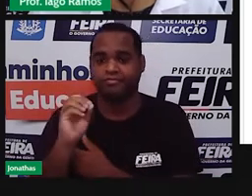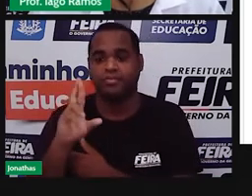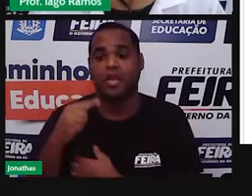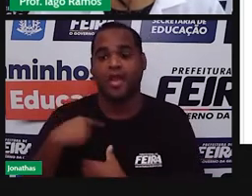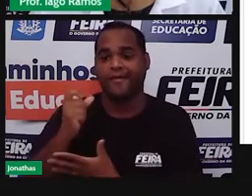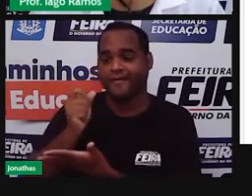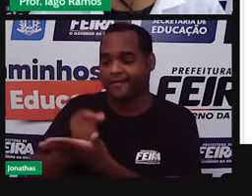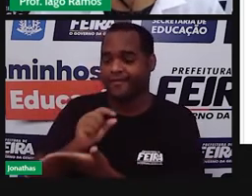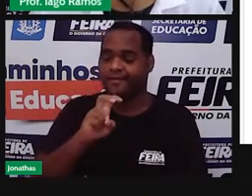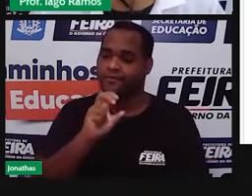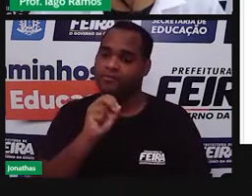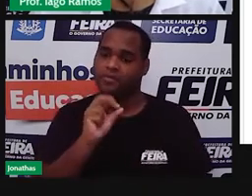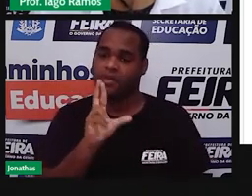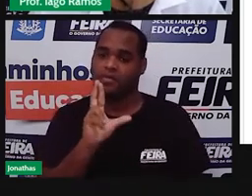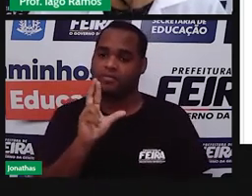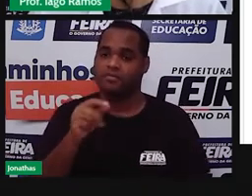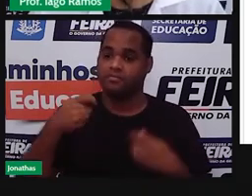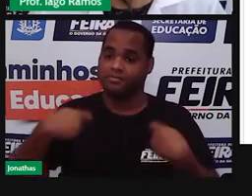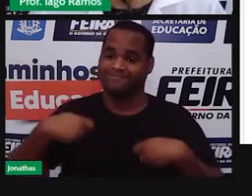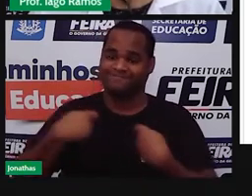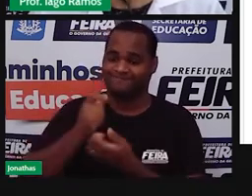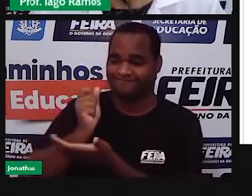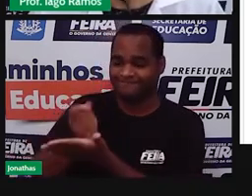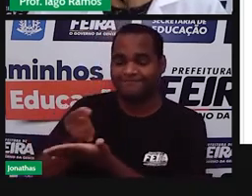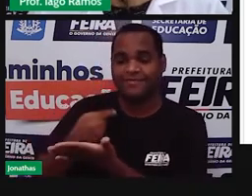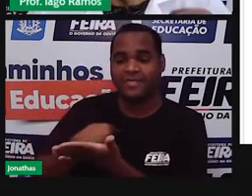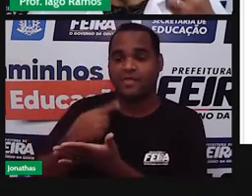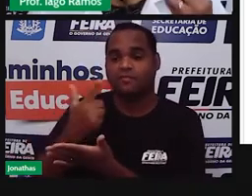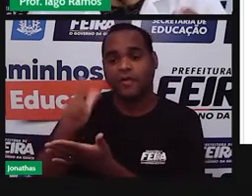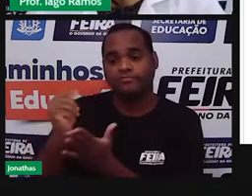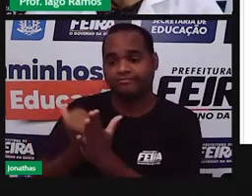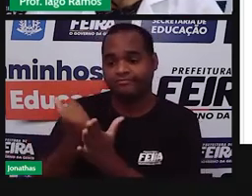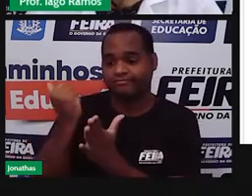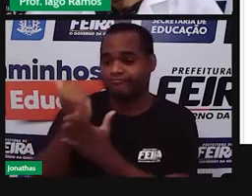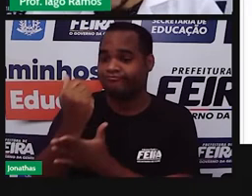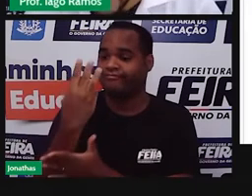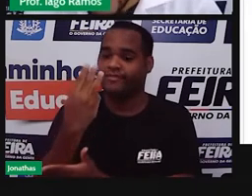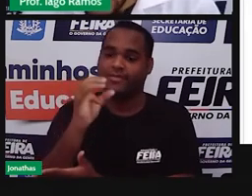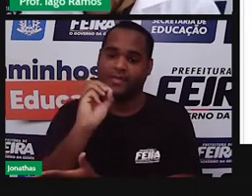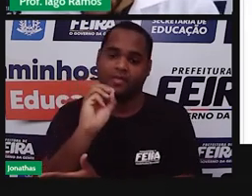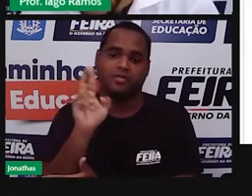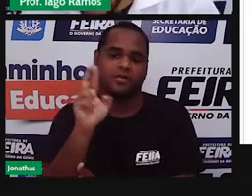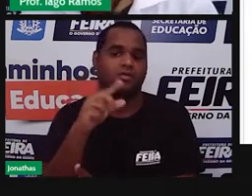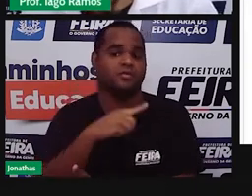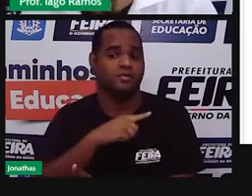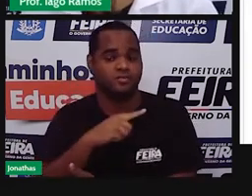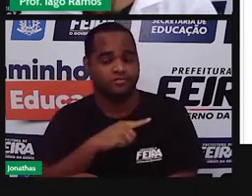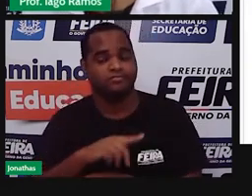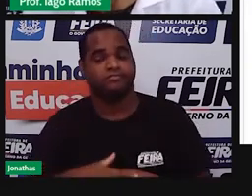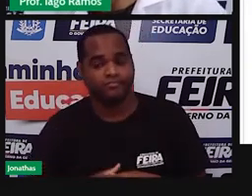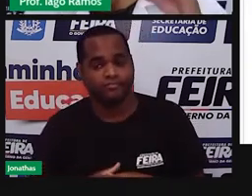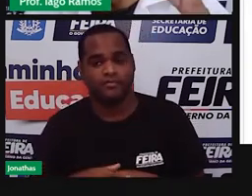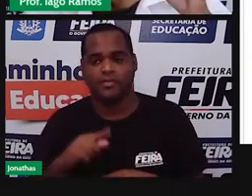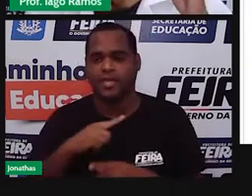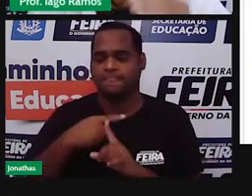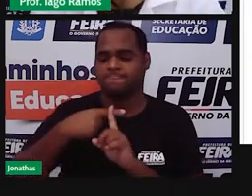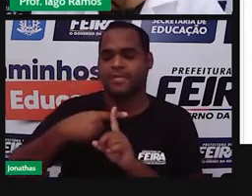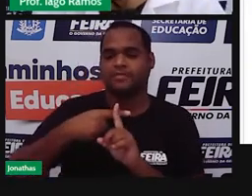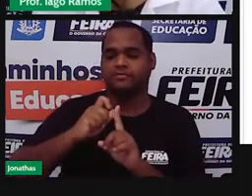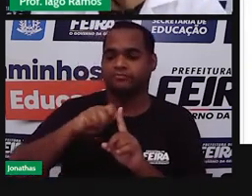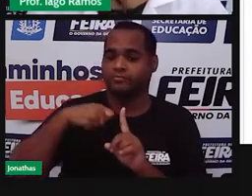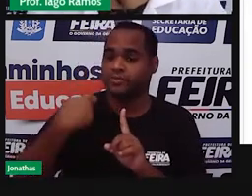devendo ao meu amigo R$ 50 e fiquei devendo mais R$ 30. Então, vai ter um mais